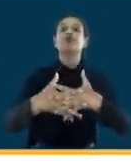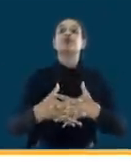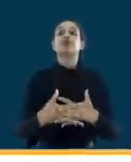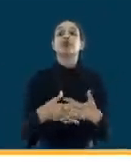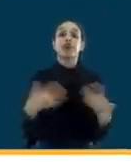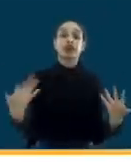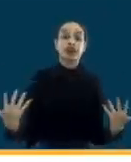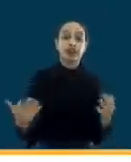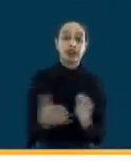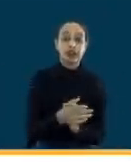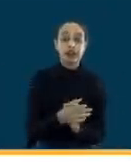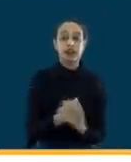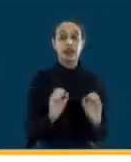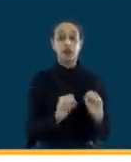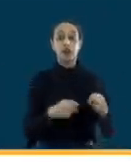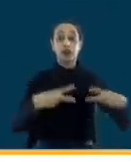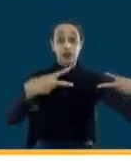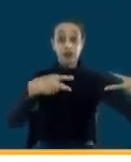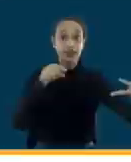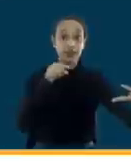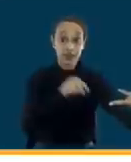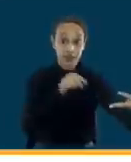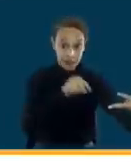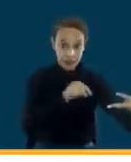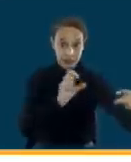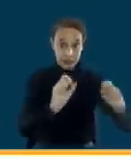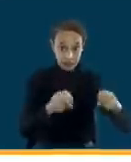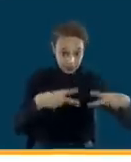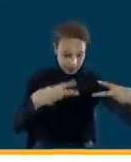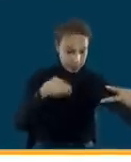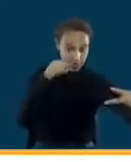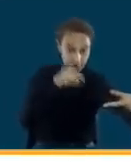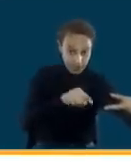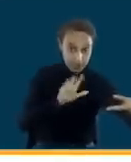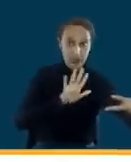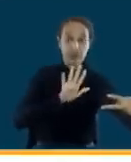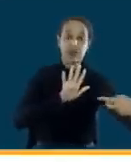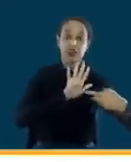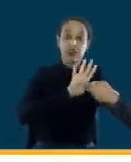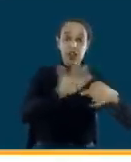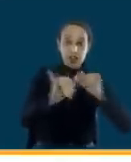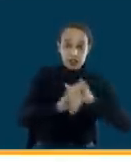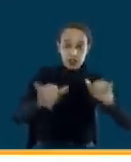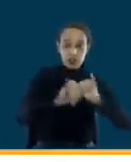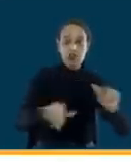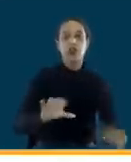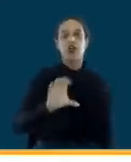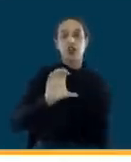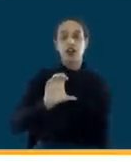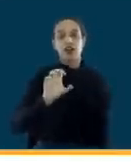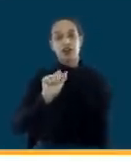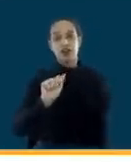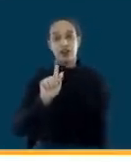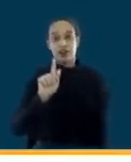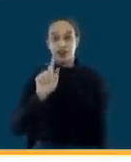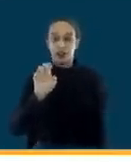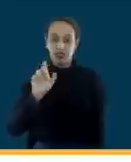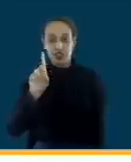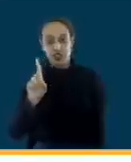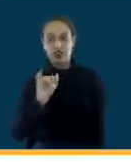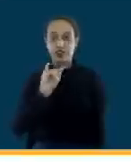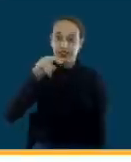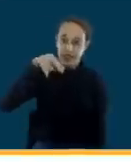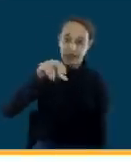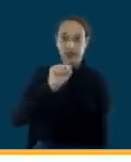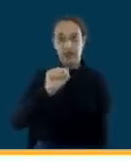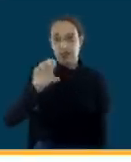um link que é o link do cruzamento cadastral, que aí é CAGED, INSS, Previdência, Receita Federal. Por quê?